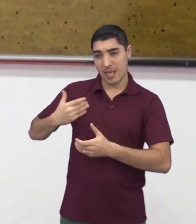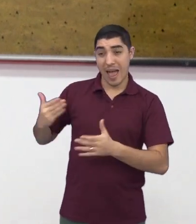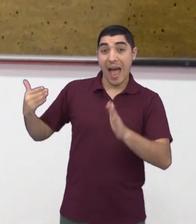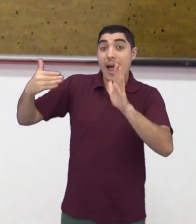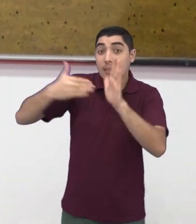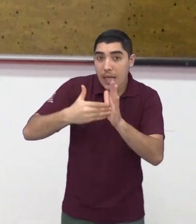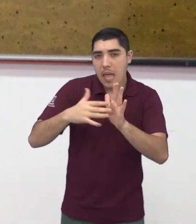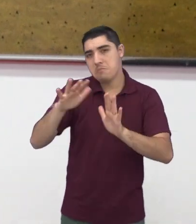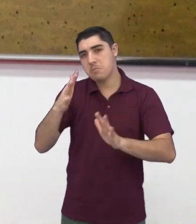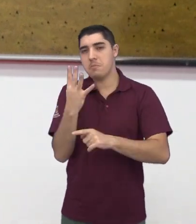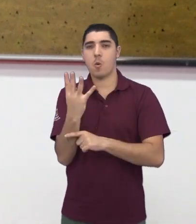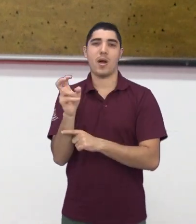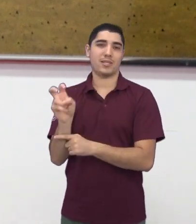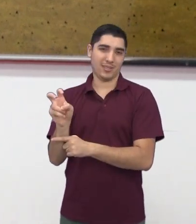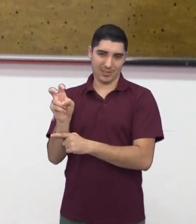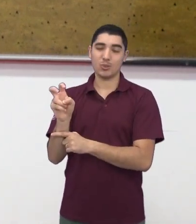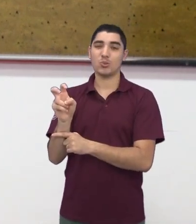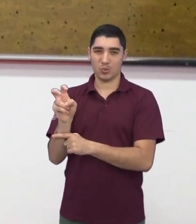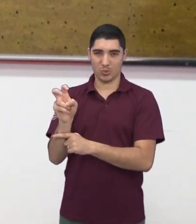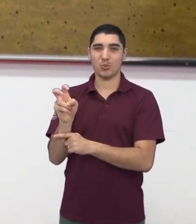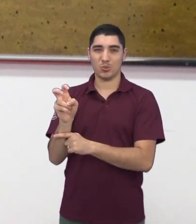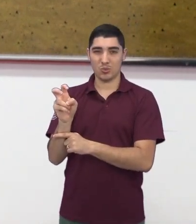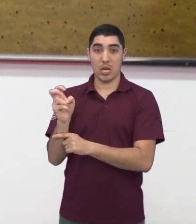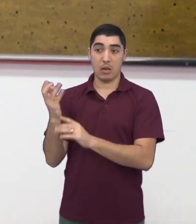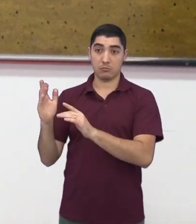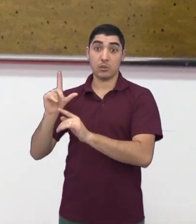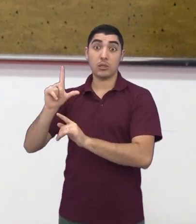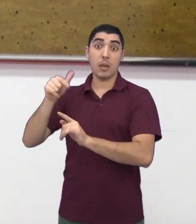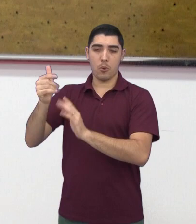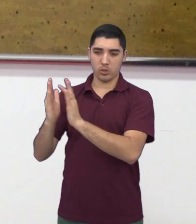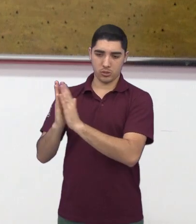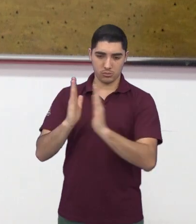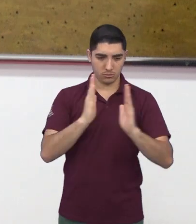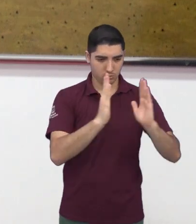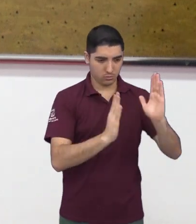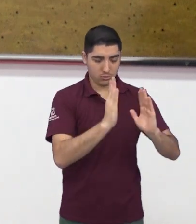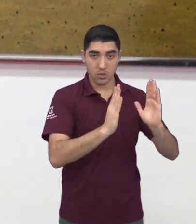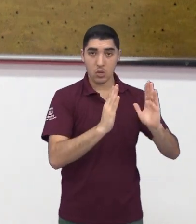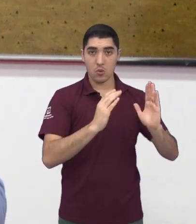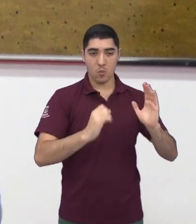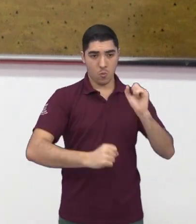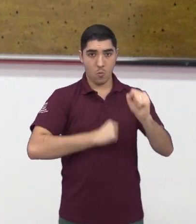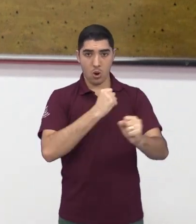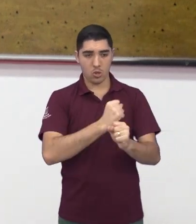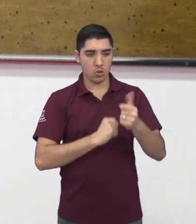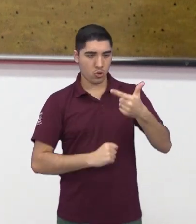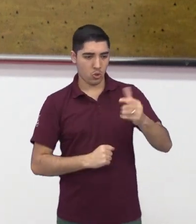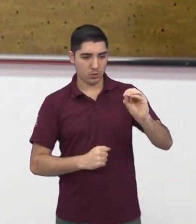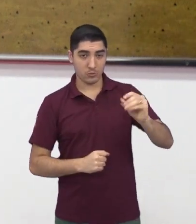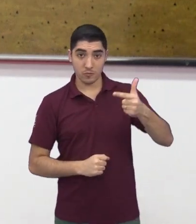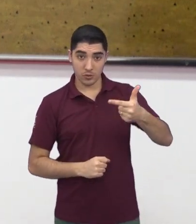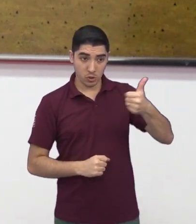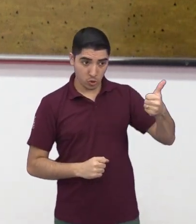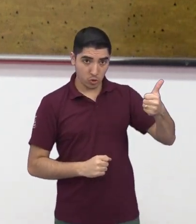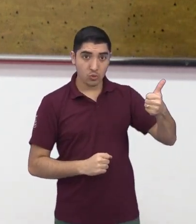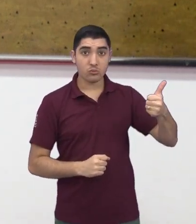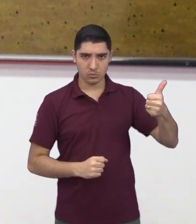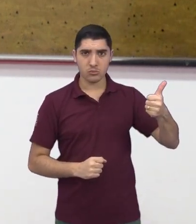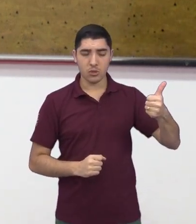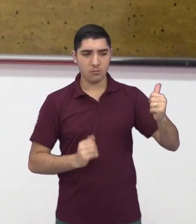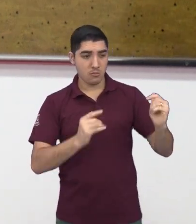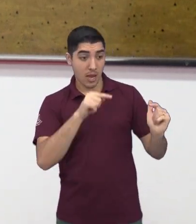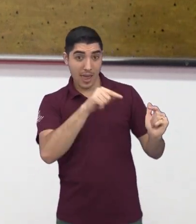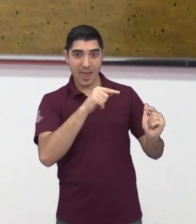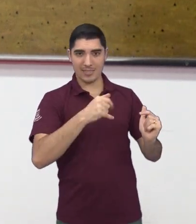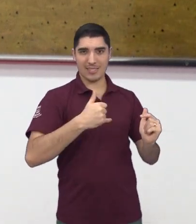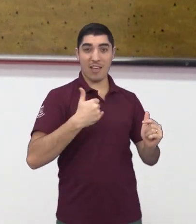cerca de 45 anos. Se a gente olha já para o ano de 2021, então, décadas se passaram, a gente tem um aumento